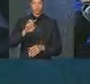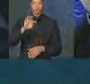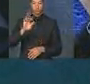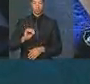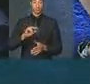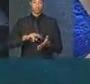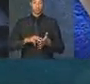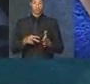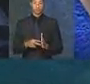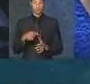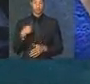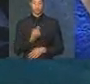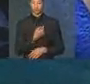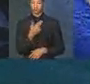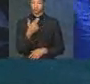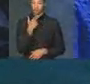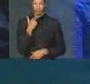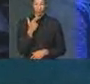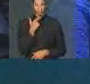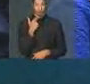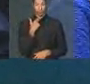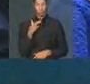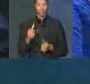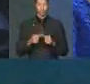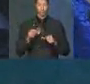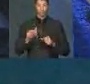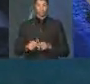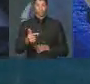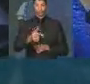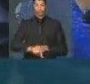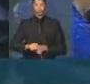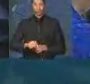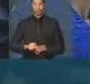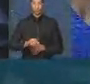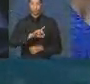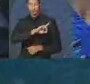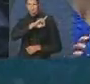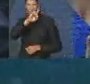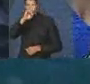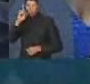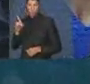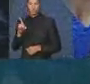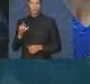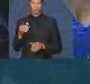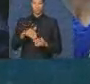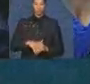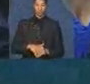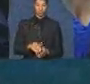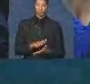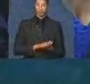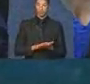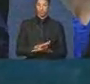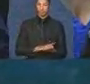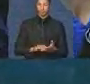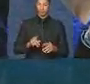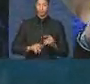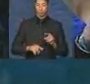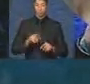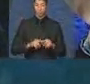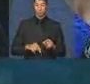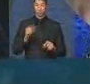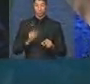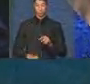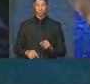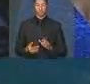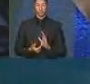veto ou seja nós não podemos ficar aqui mais uma vez o dia todo sem votação das matérias